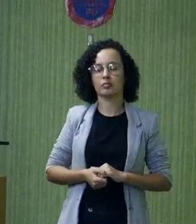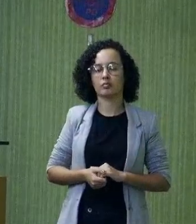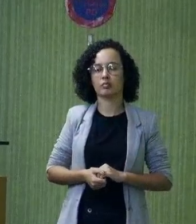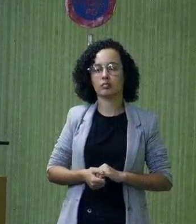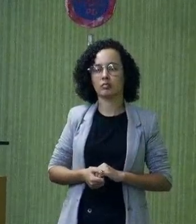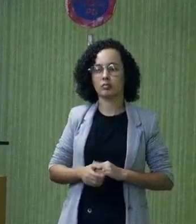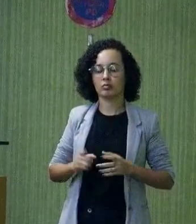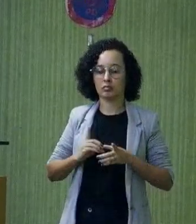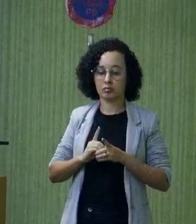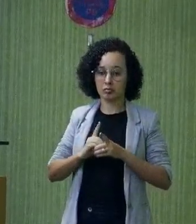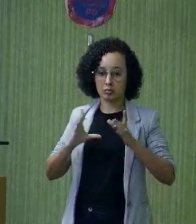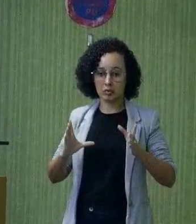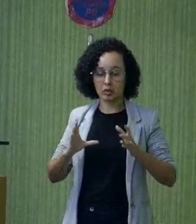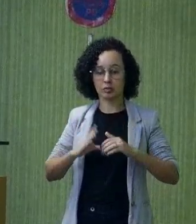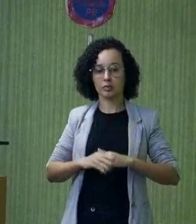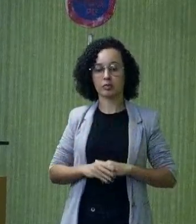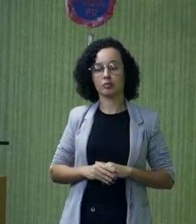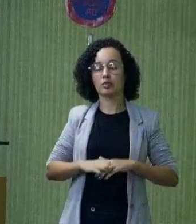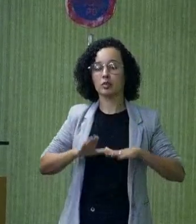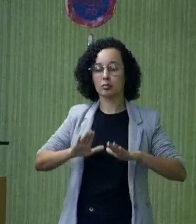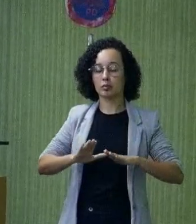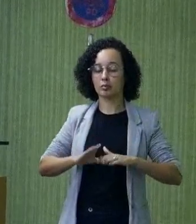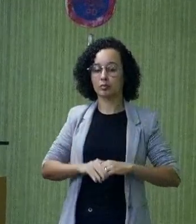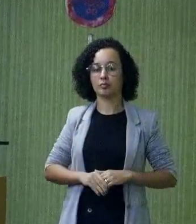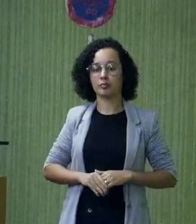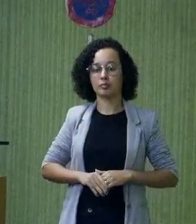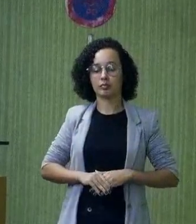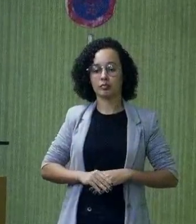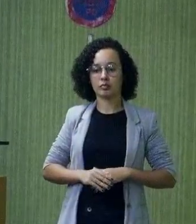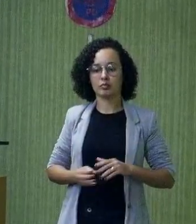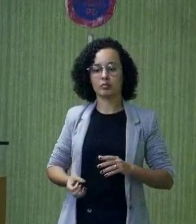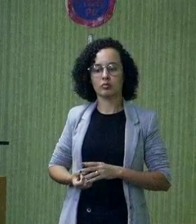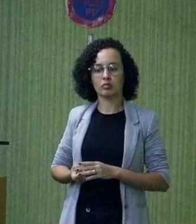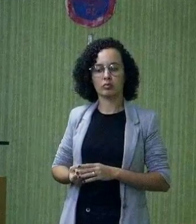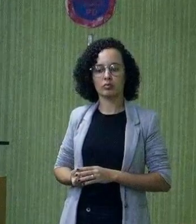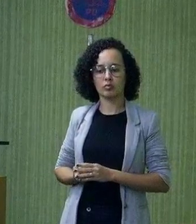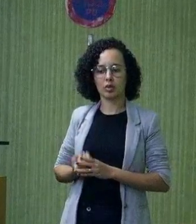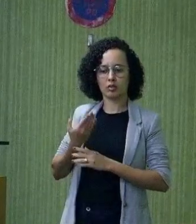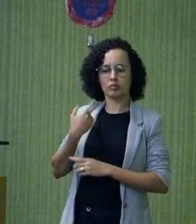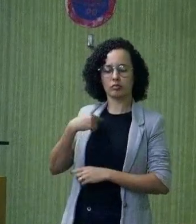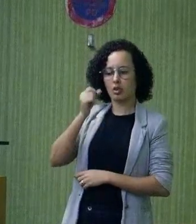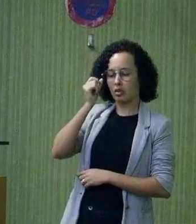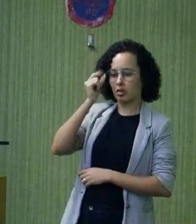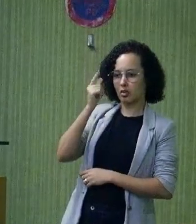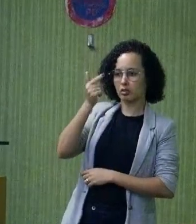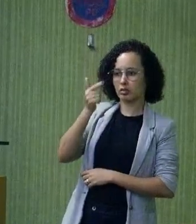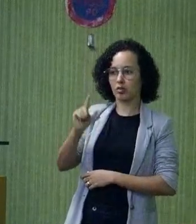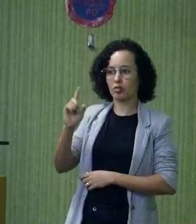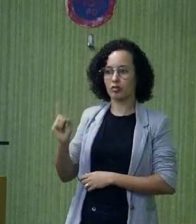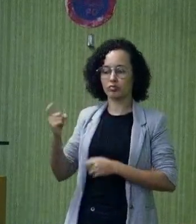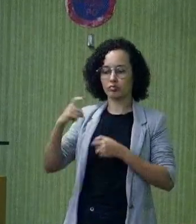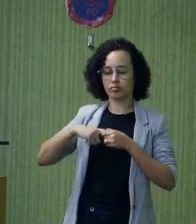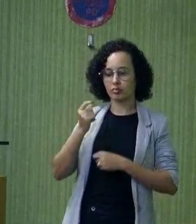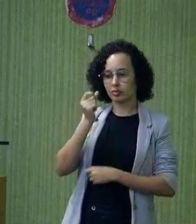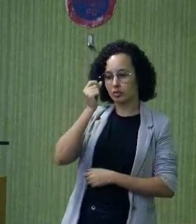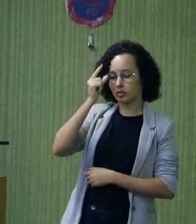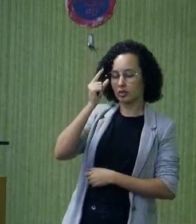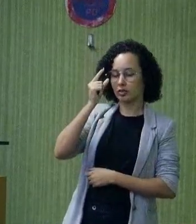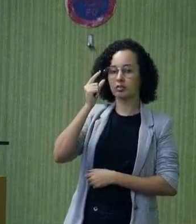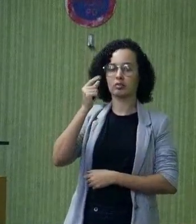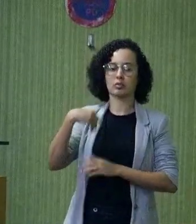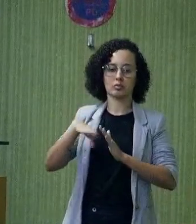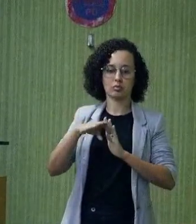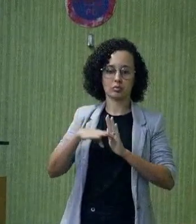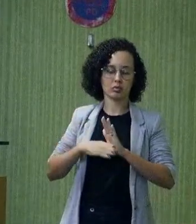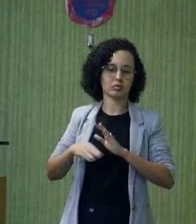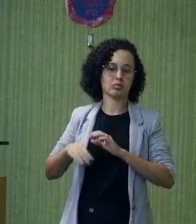democrática né mas enfim surge novamente a ideia de um PN de um pne de um plano nacional de educação no Brasil